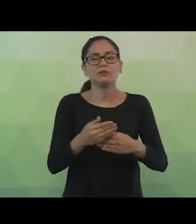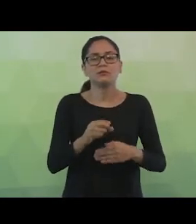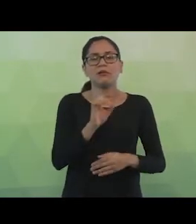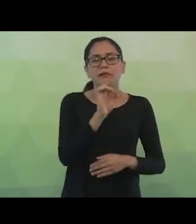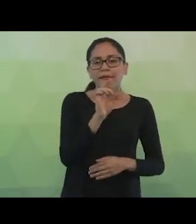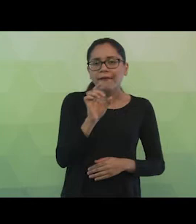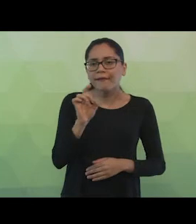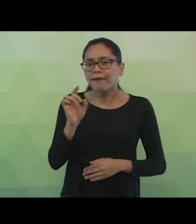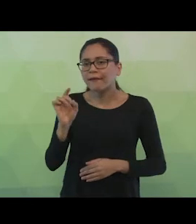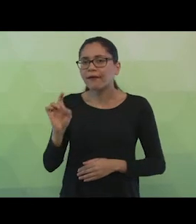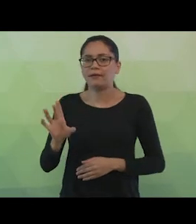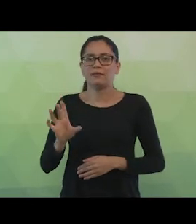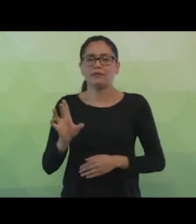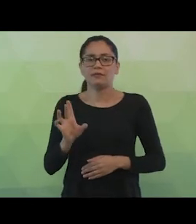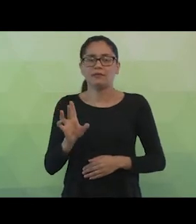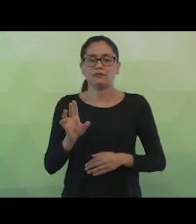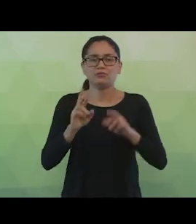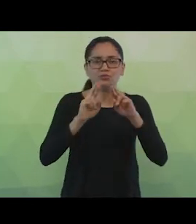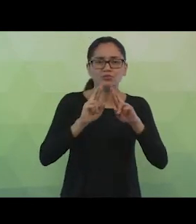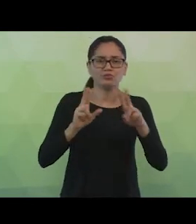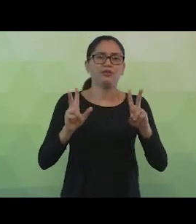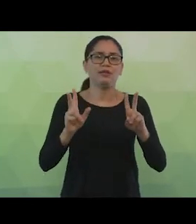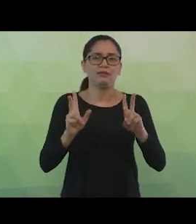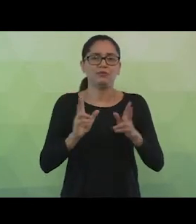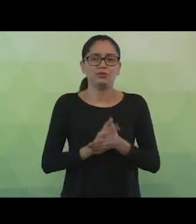as necessárias para nós.